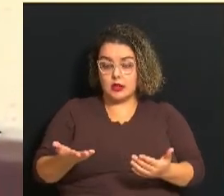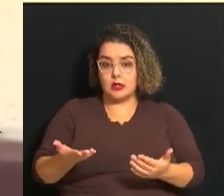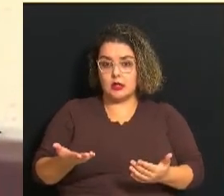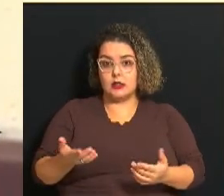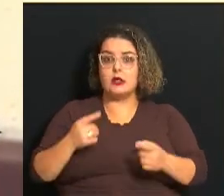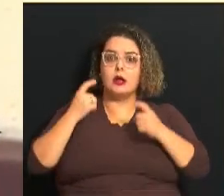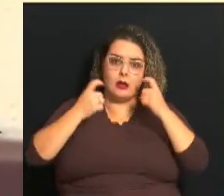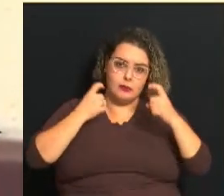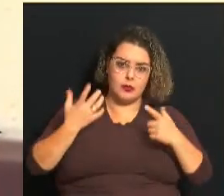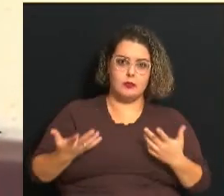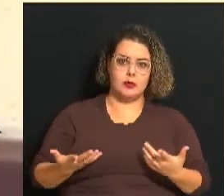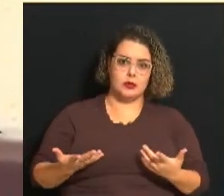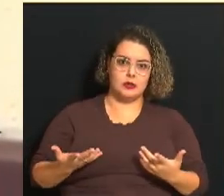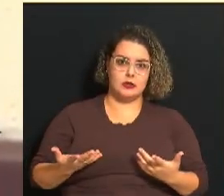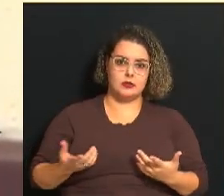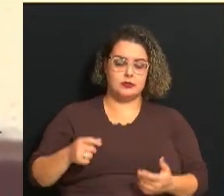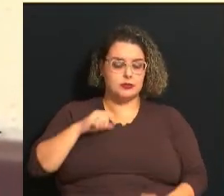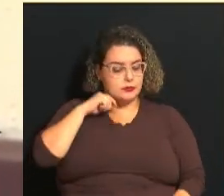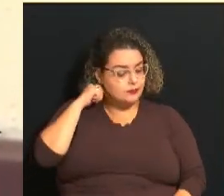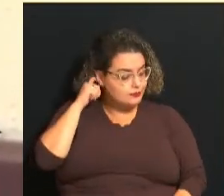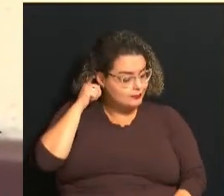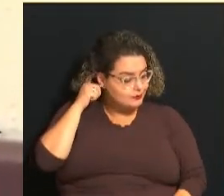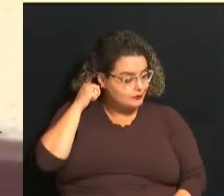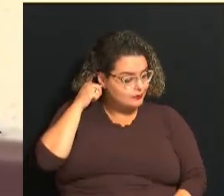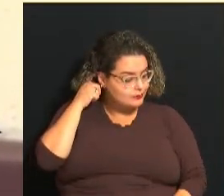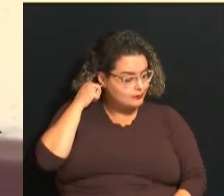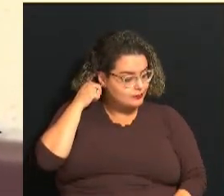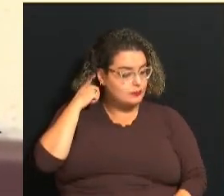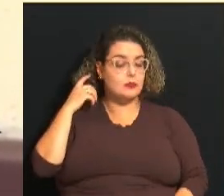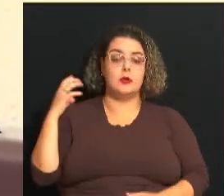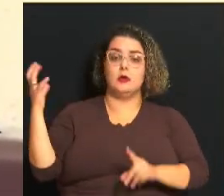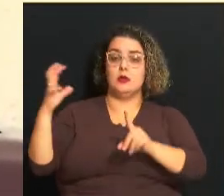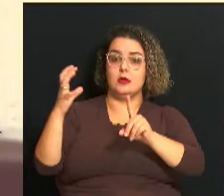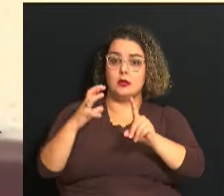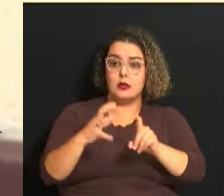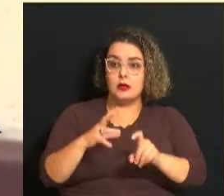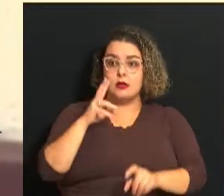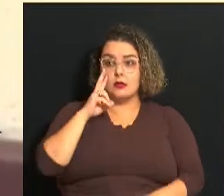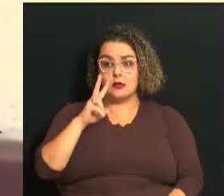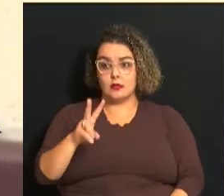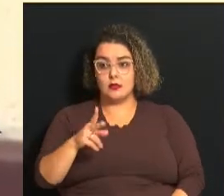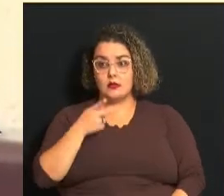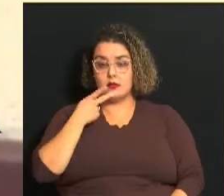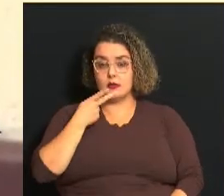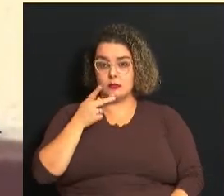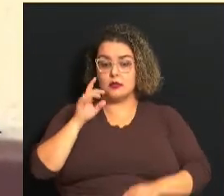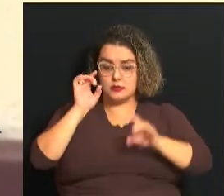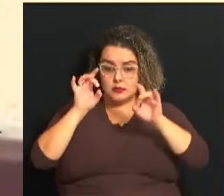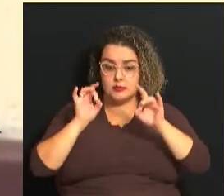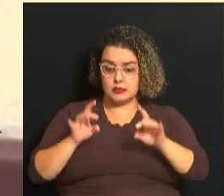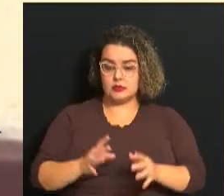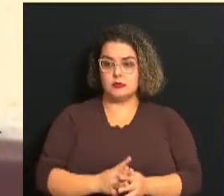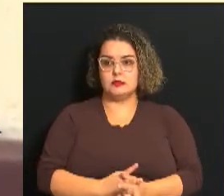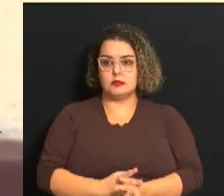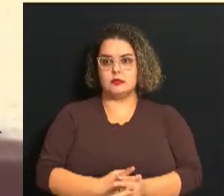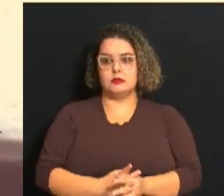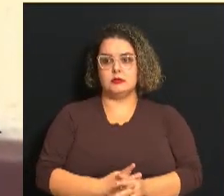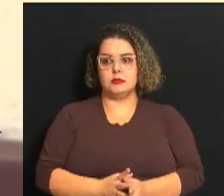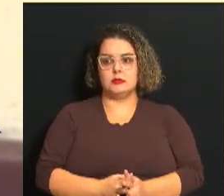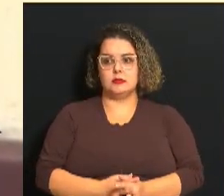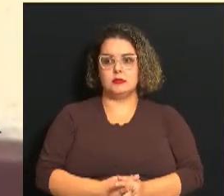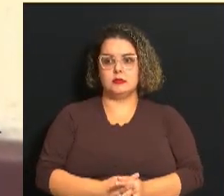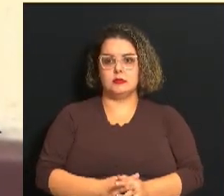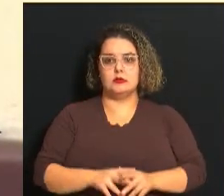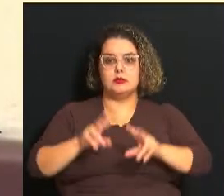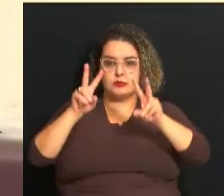muito preocupante né Mas a questão do assédio moral que a gente vê também falando Mais especificamente do tema